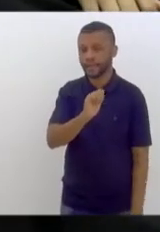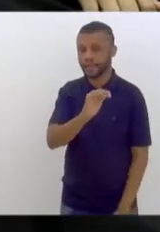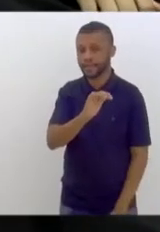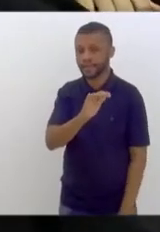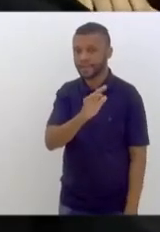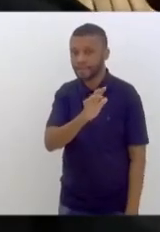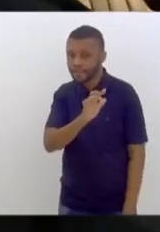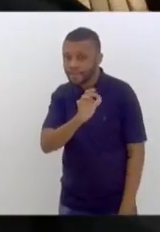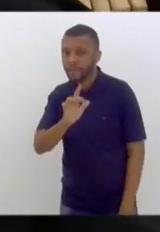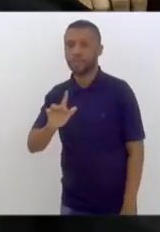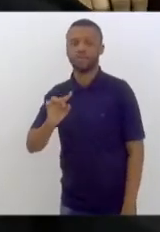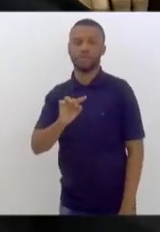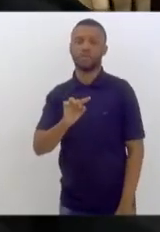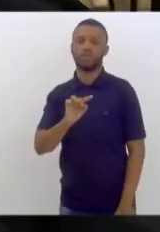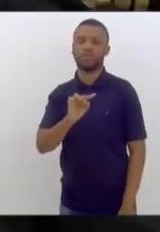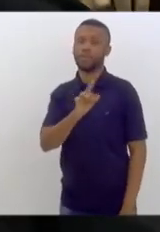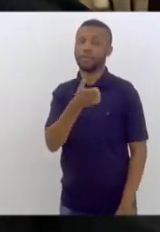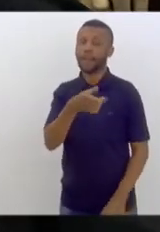relação a esse tema.